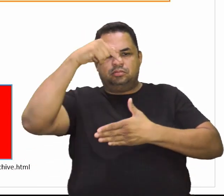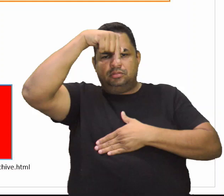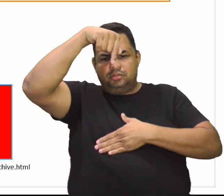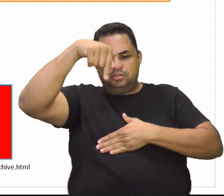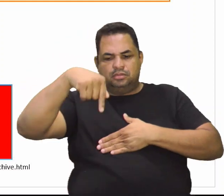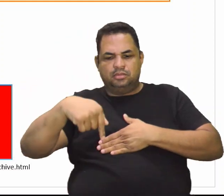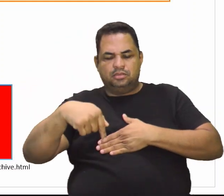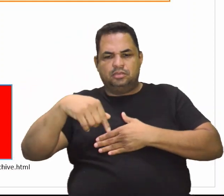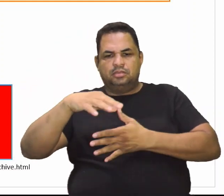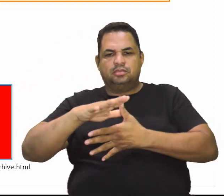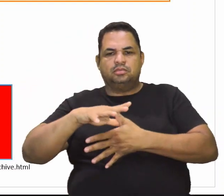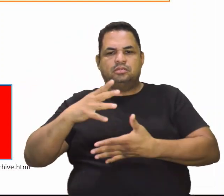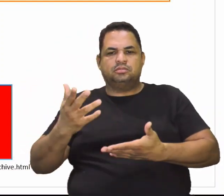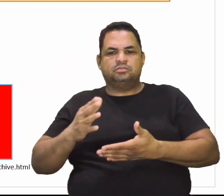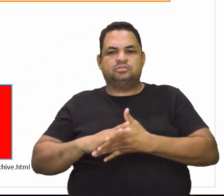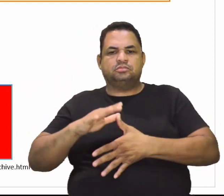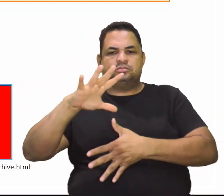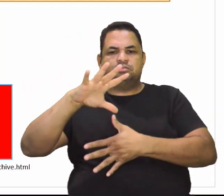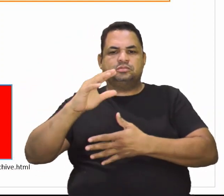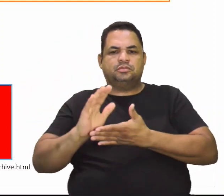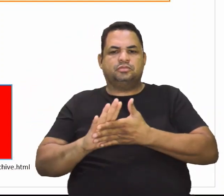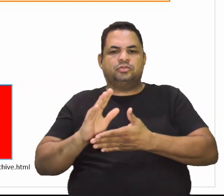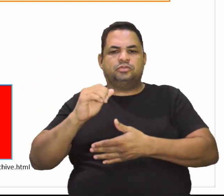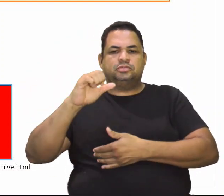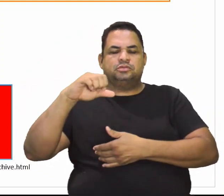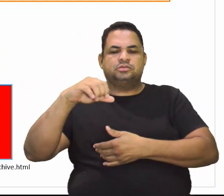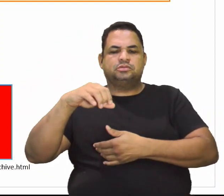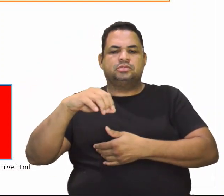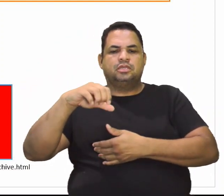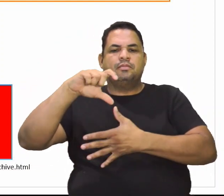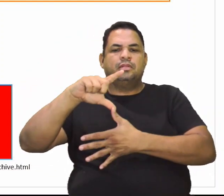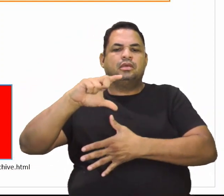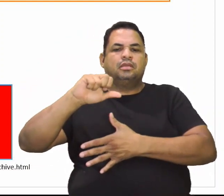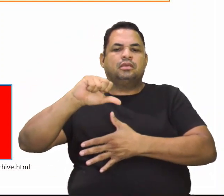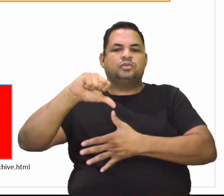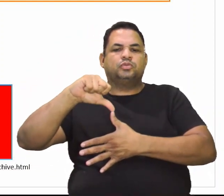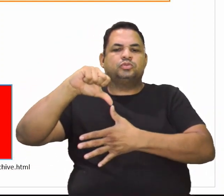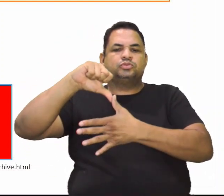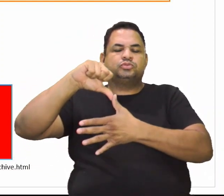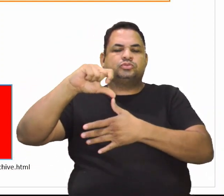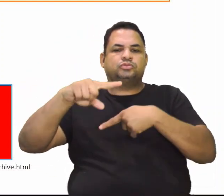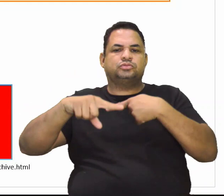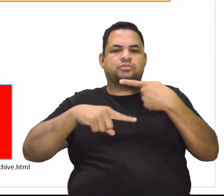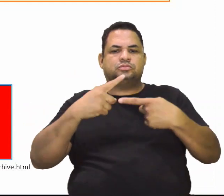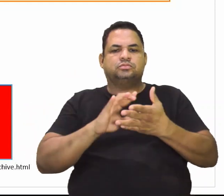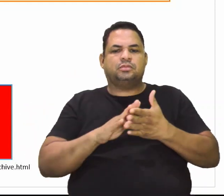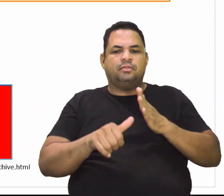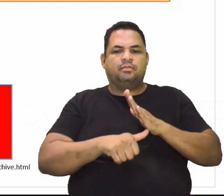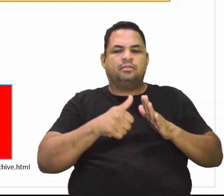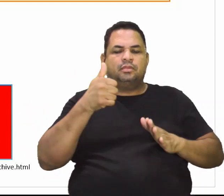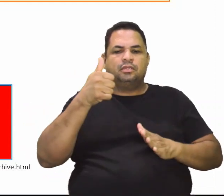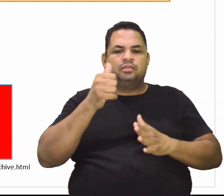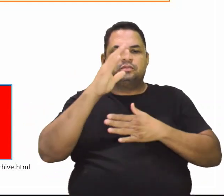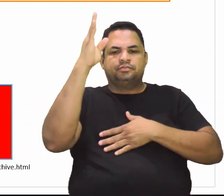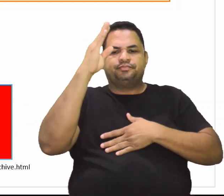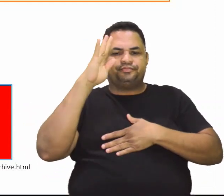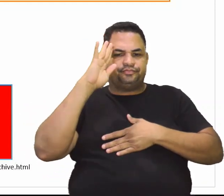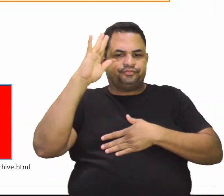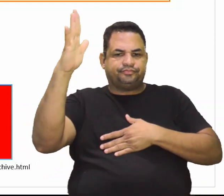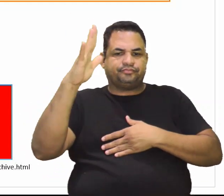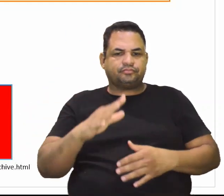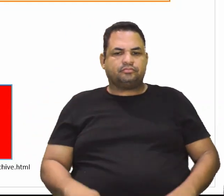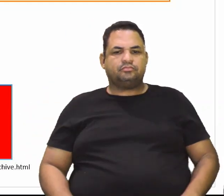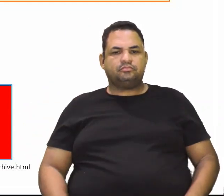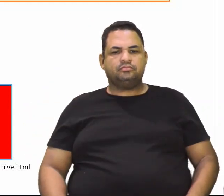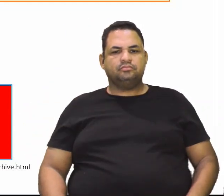do Norte até chegarmos à América do Sul. Essa foi a primeira teoria, e sendo que, pelas teorias, só o homem que